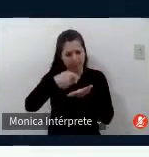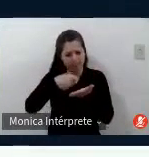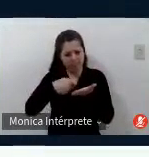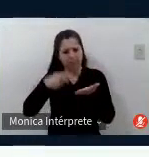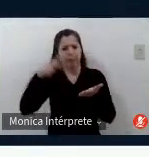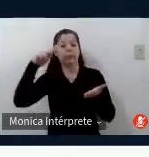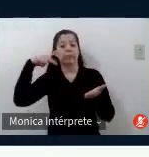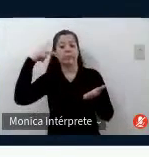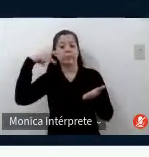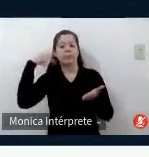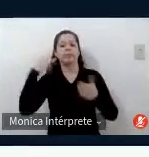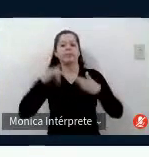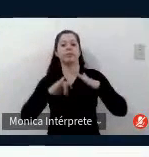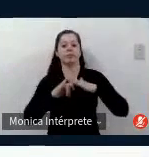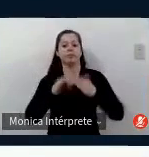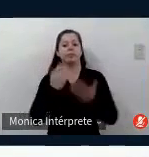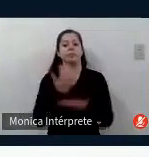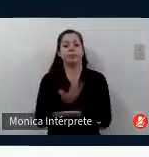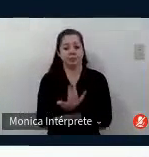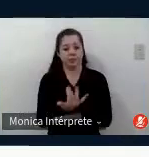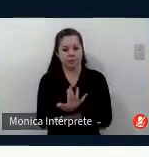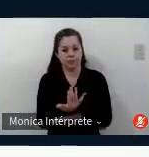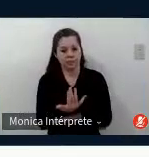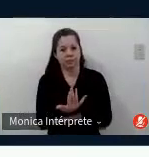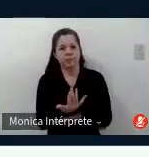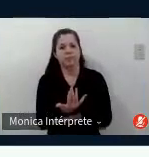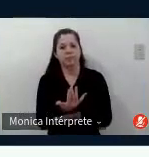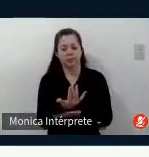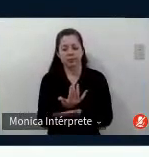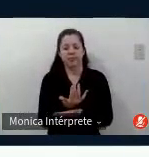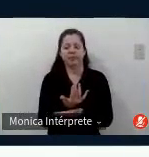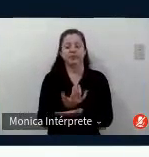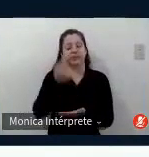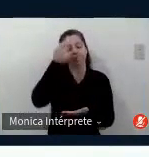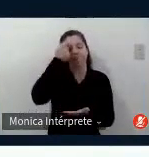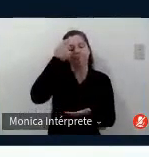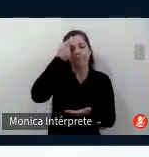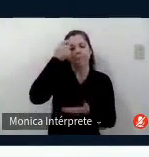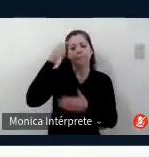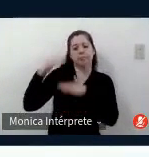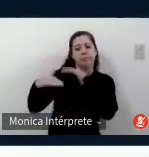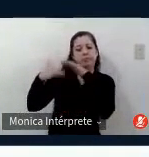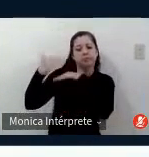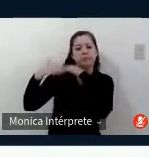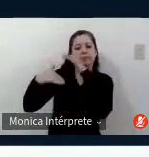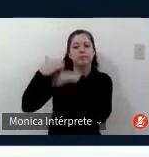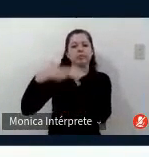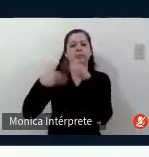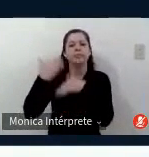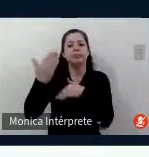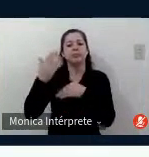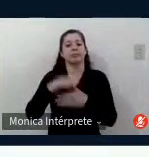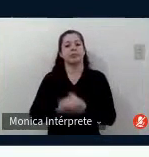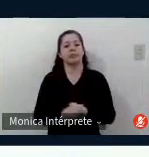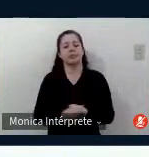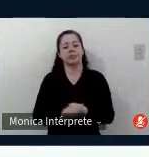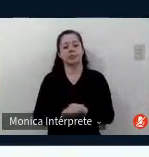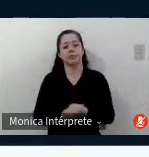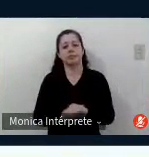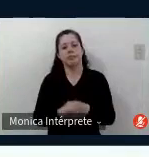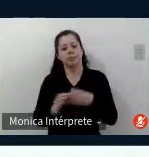momento que nós permitimos que esses direitos sejam garantidos, né, eles também passam a ser